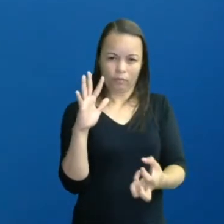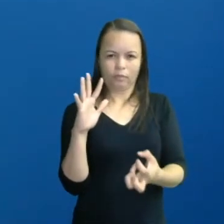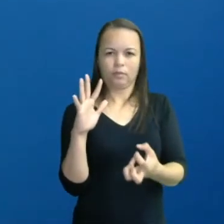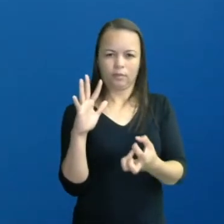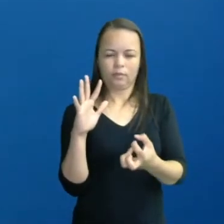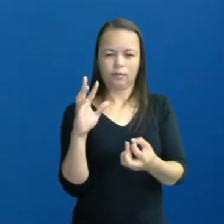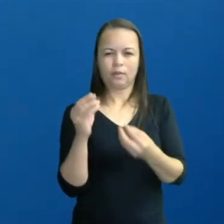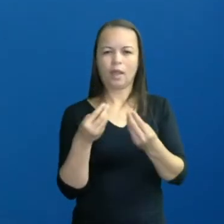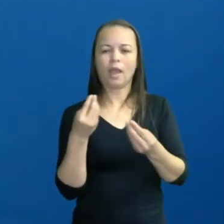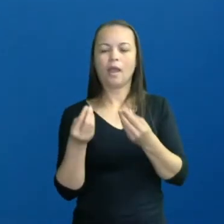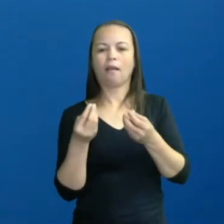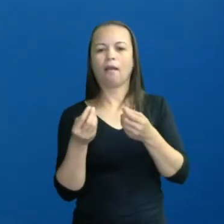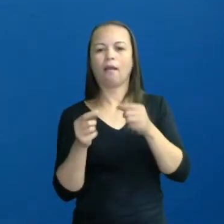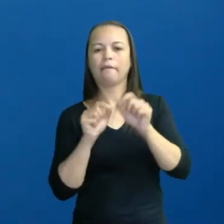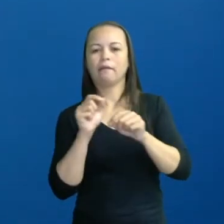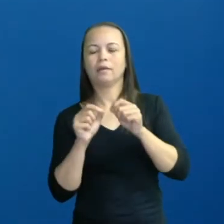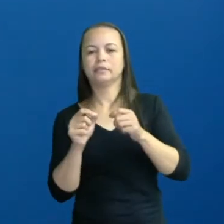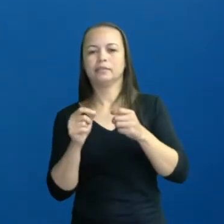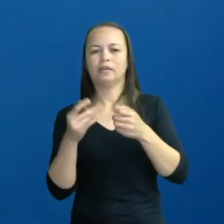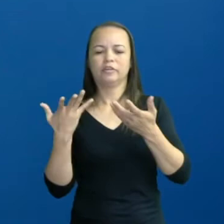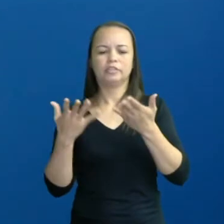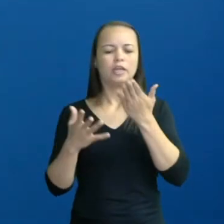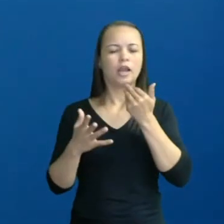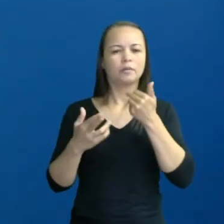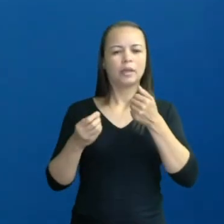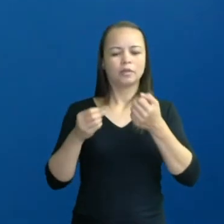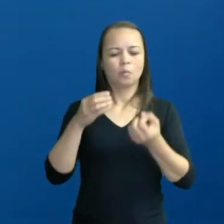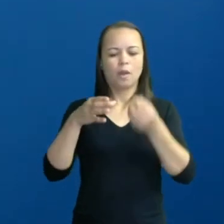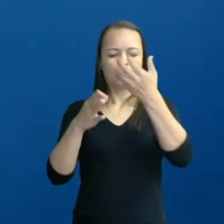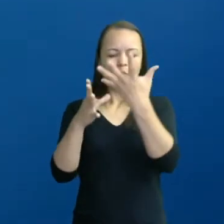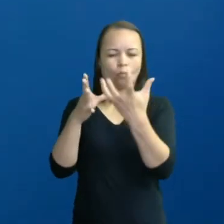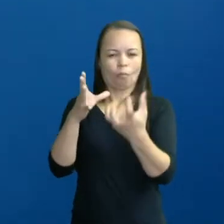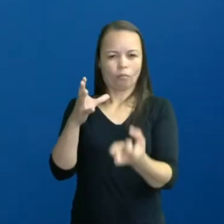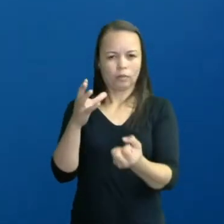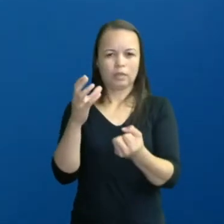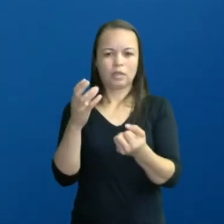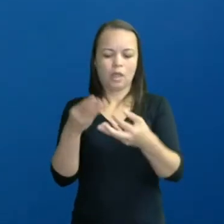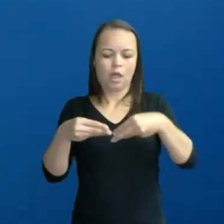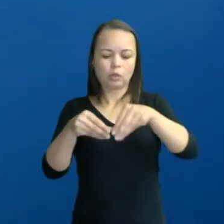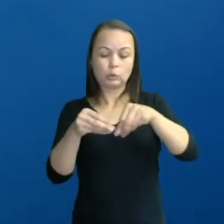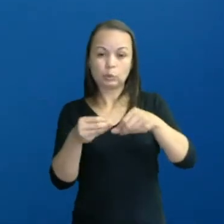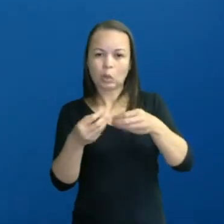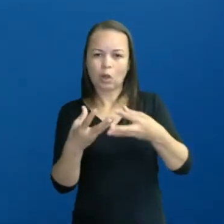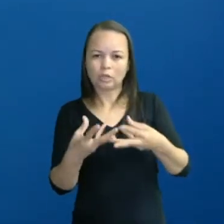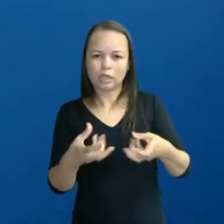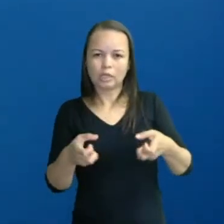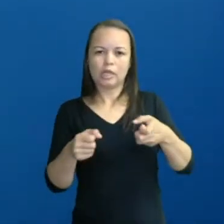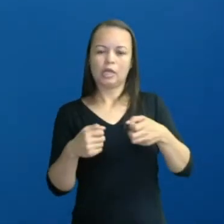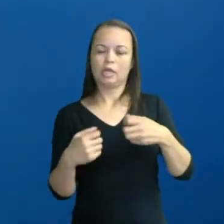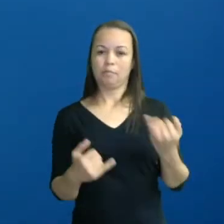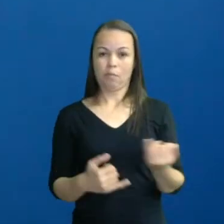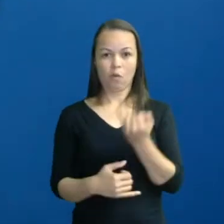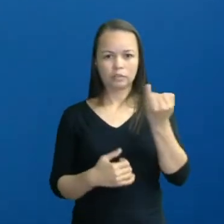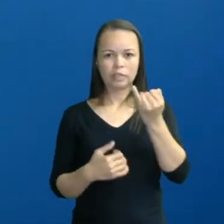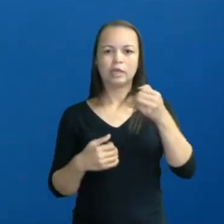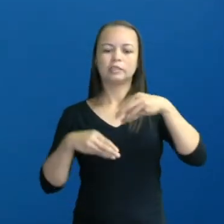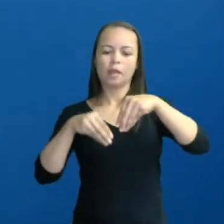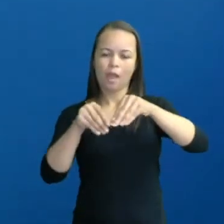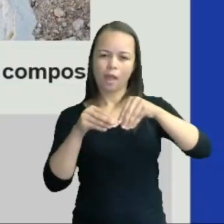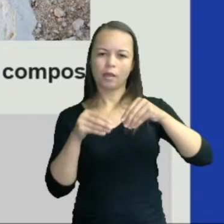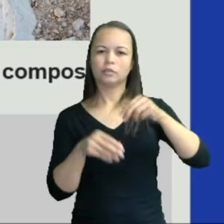E aí elas servem de alimento para o solo e se torna rico em nutrientes. Vamos agora para o próximo solo?